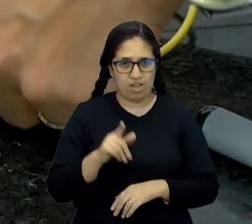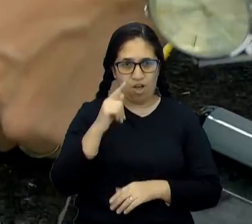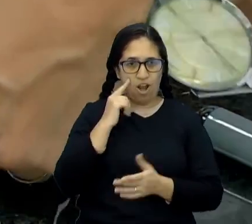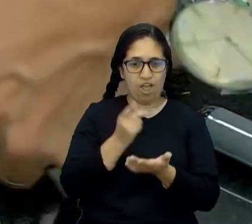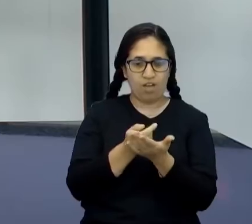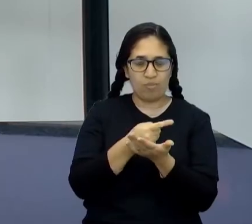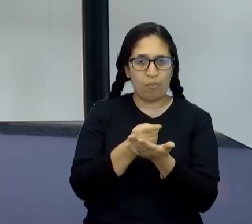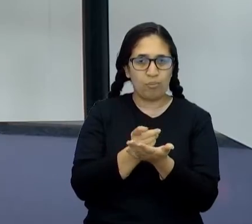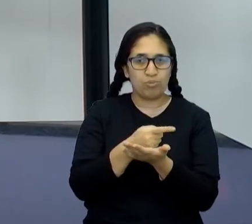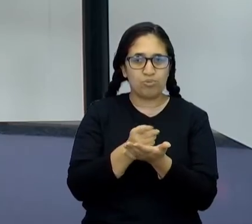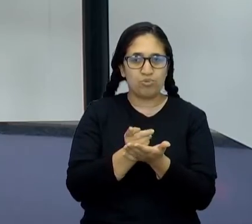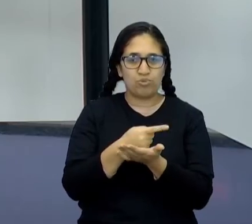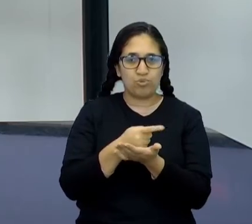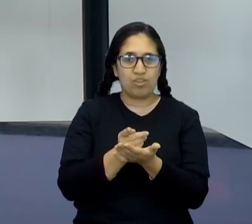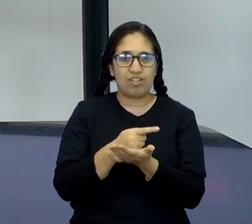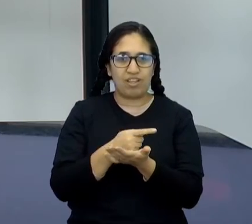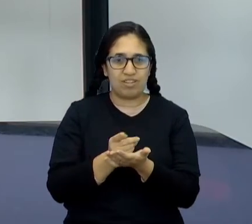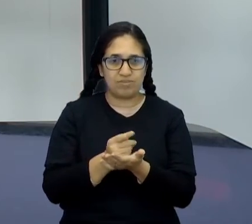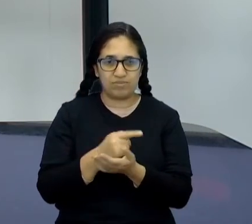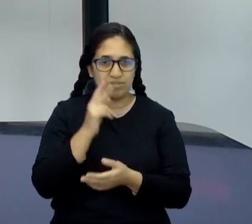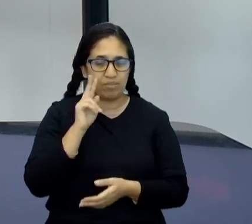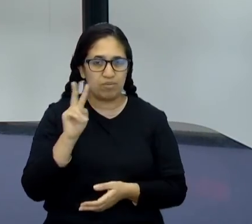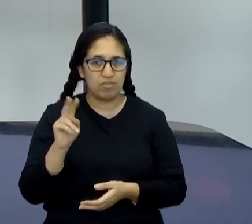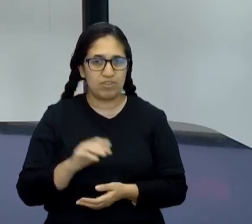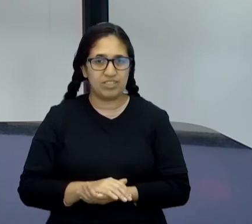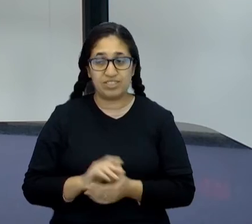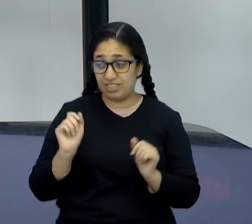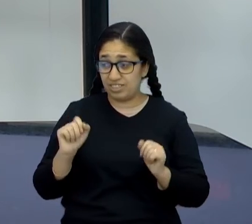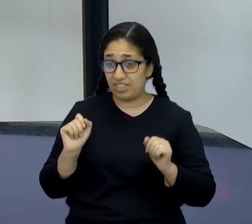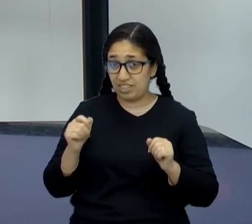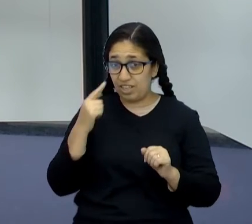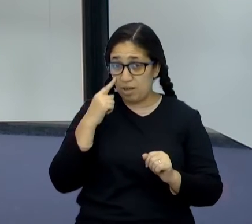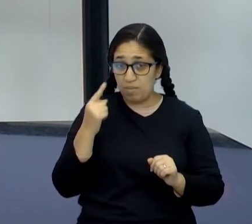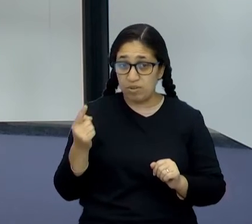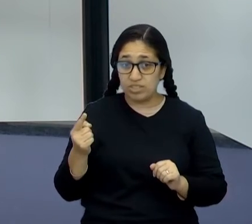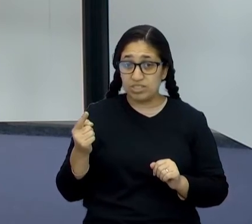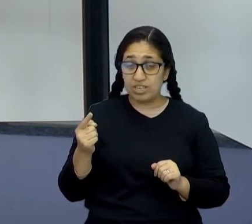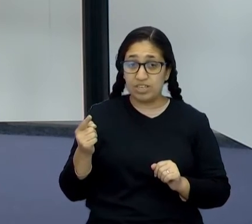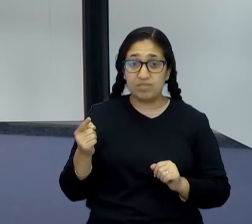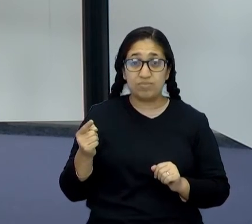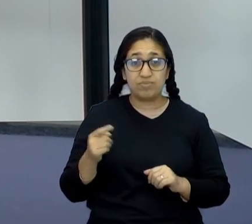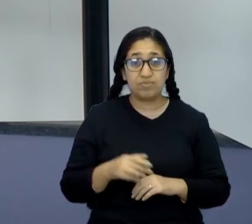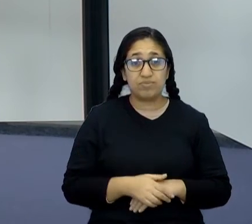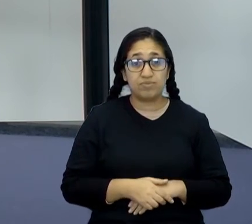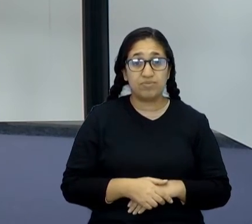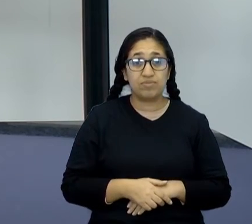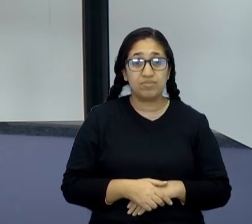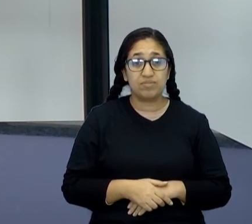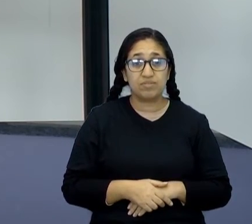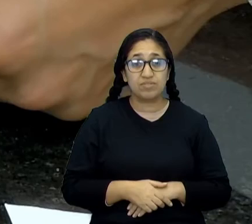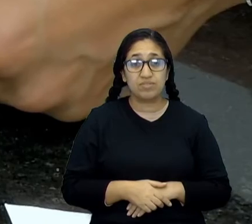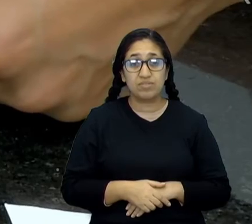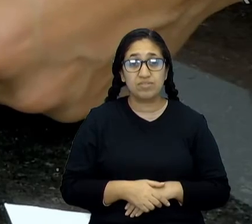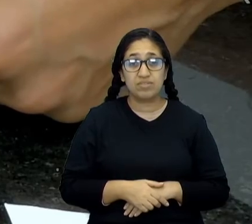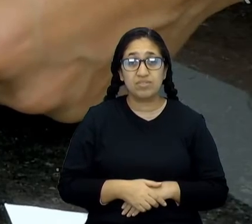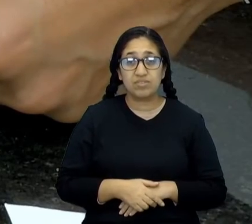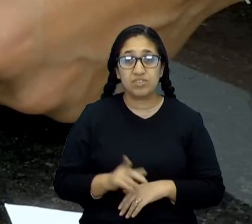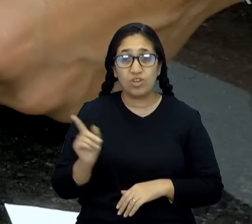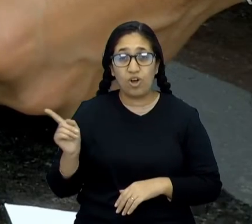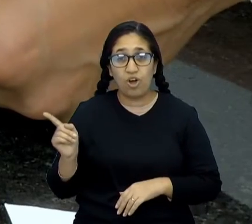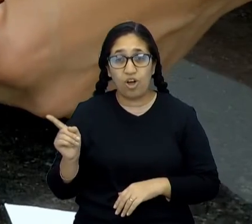gente consegue mostrar. Será, Boca, que a gente consegue mostrar aqui a bússola? Vamos